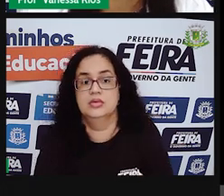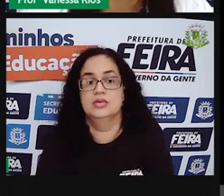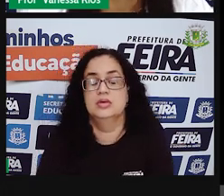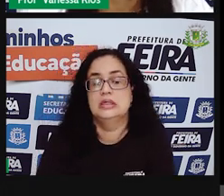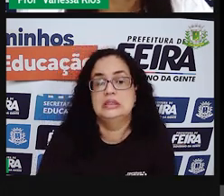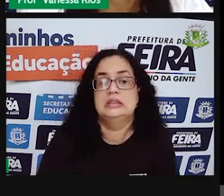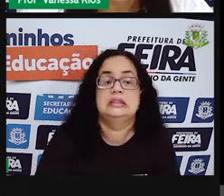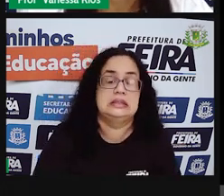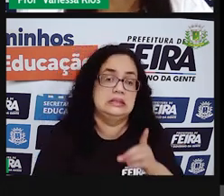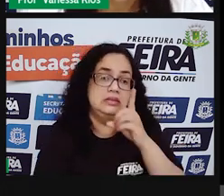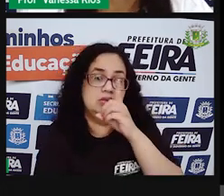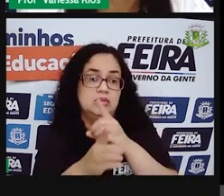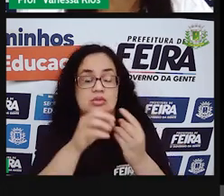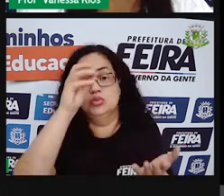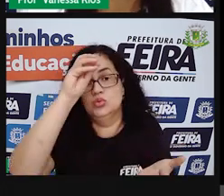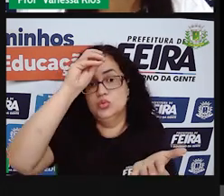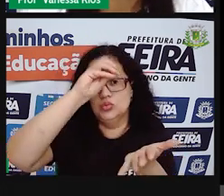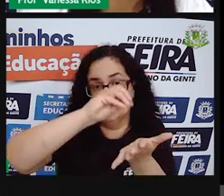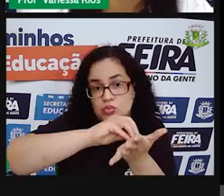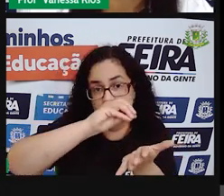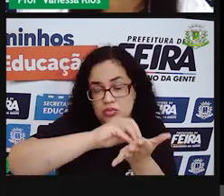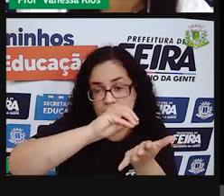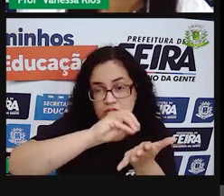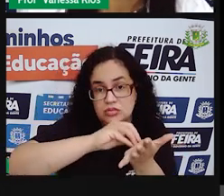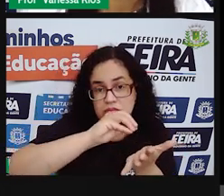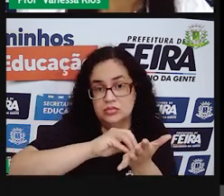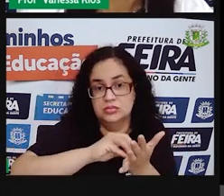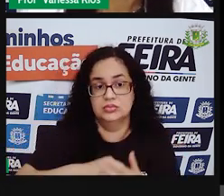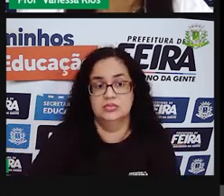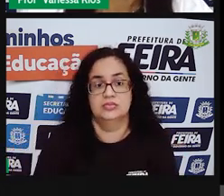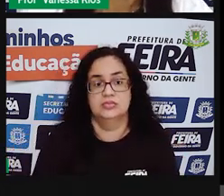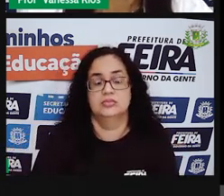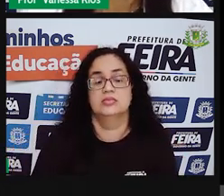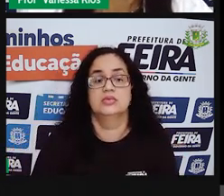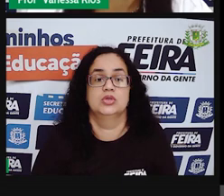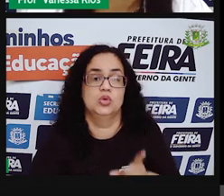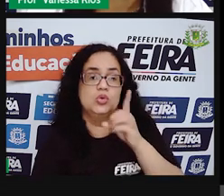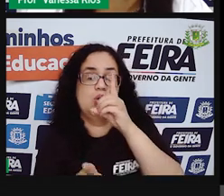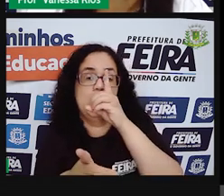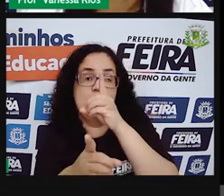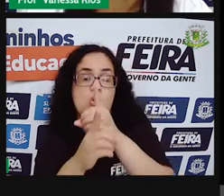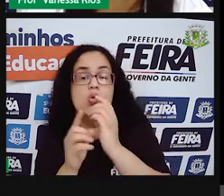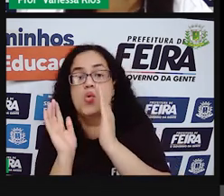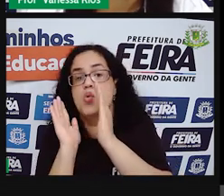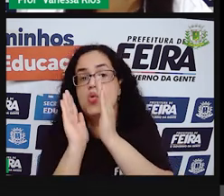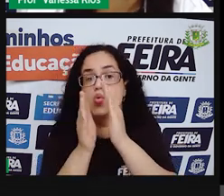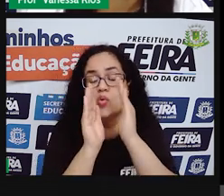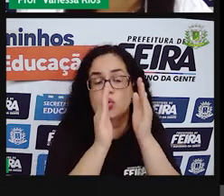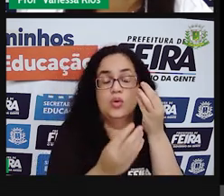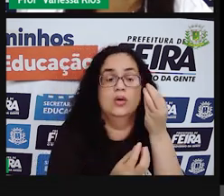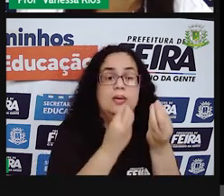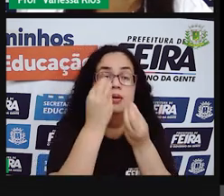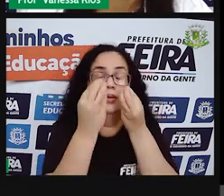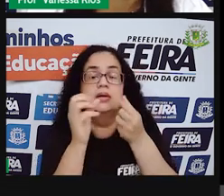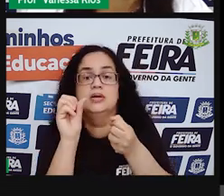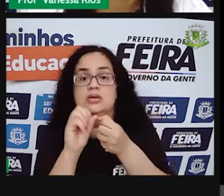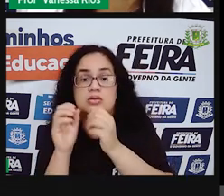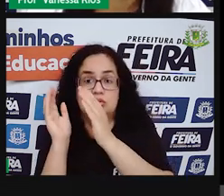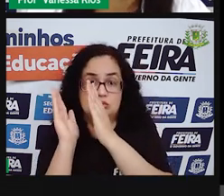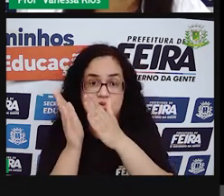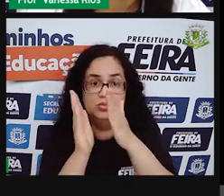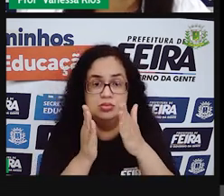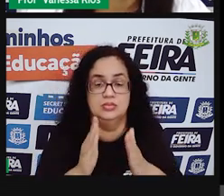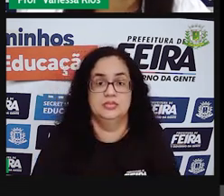ali, a sequência não está completa, ela está incompleta, quando a gente descobre o padrão de formação da